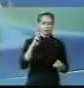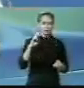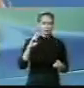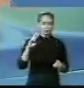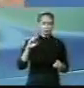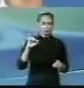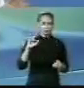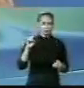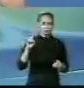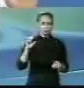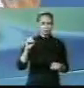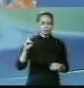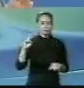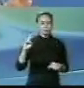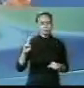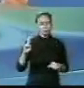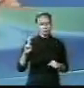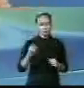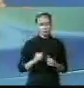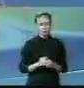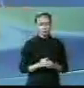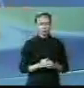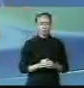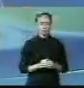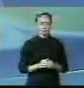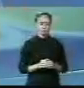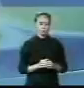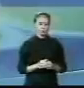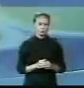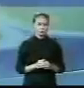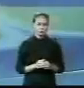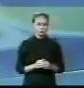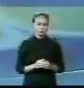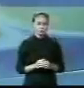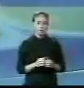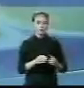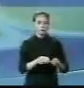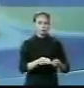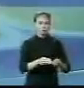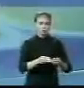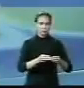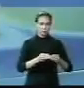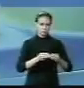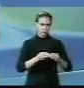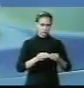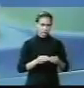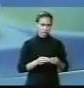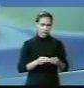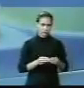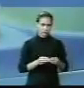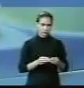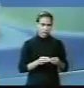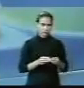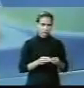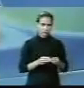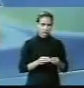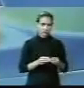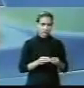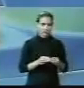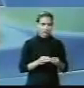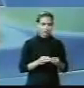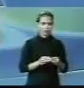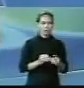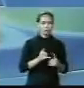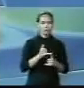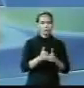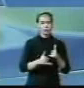Carlos falou, né? Um servidor, um computador comum, ele faz uma requisição a um servidor, uma página que está lá no servidor de